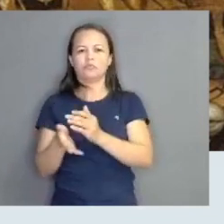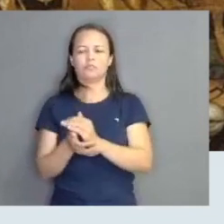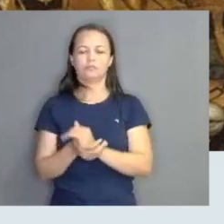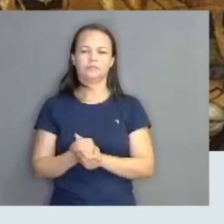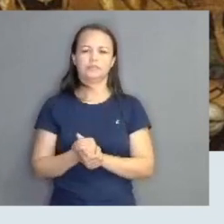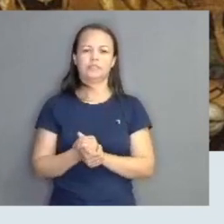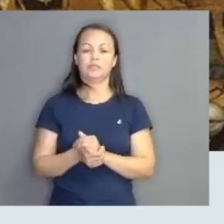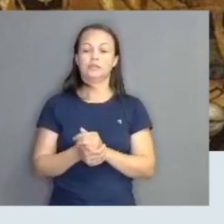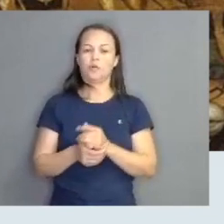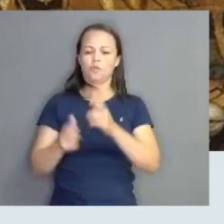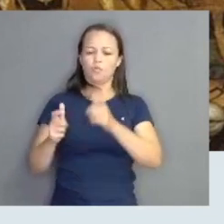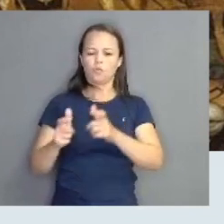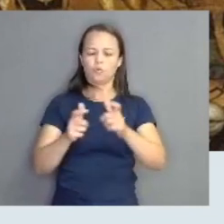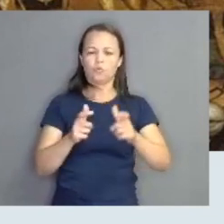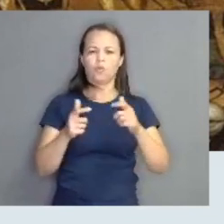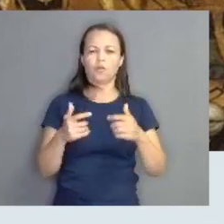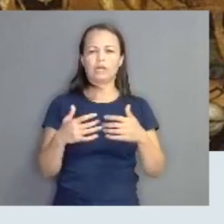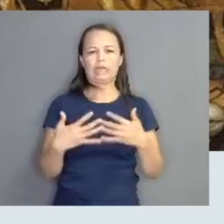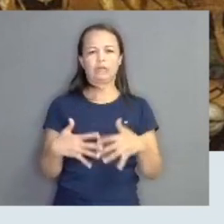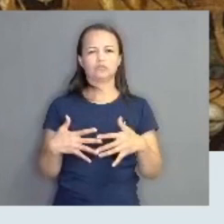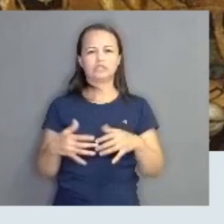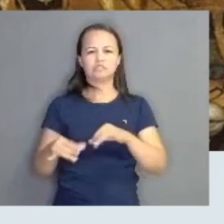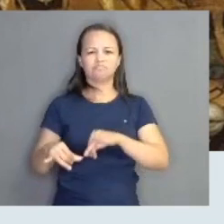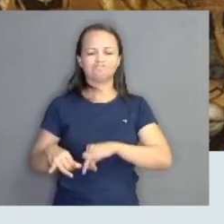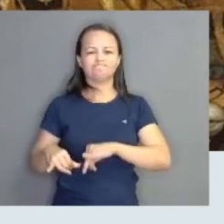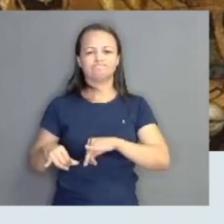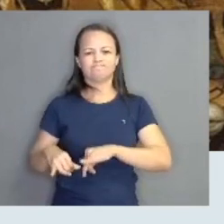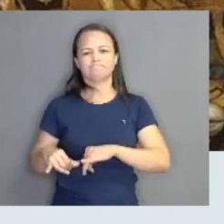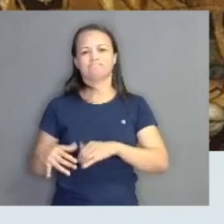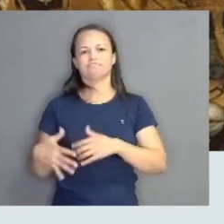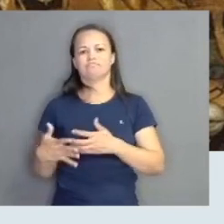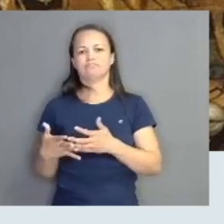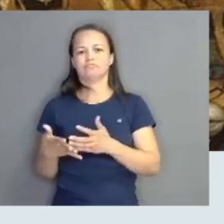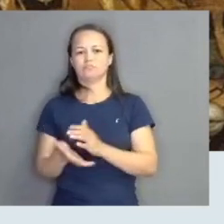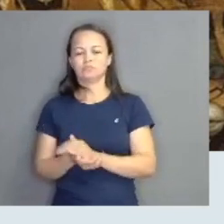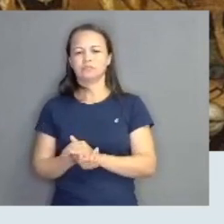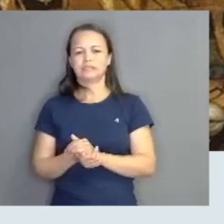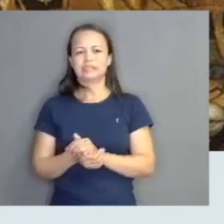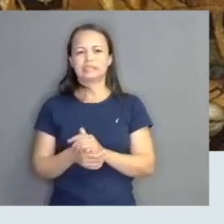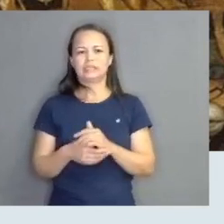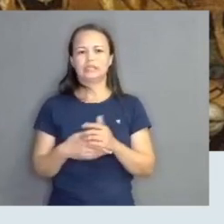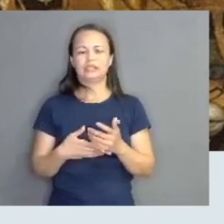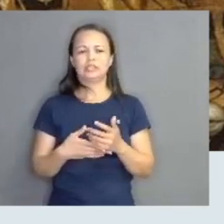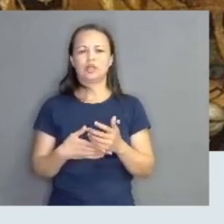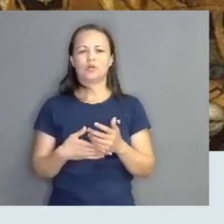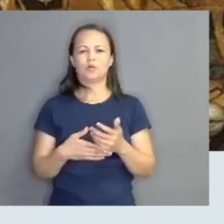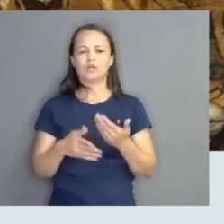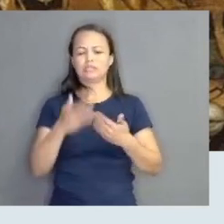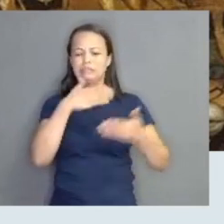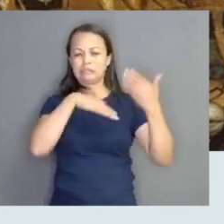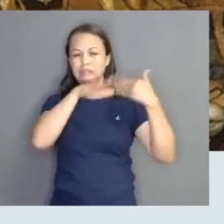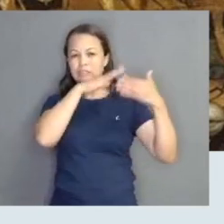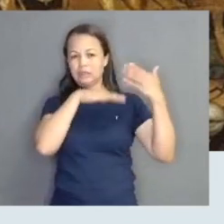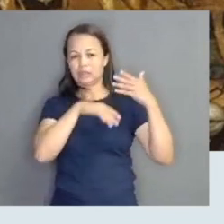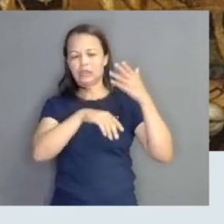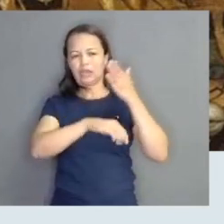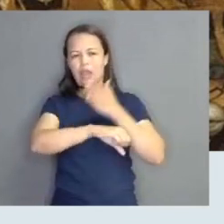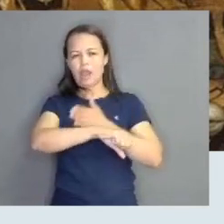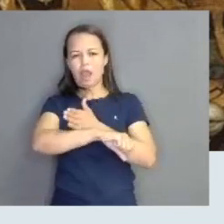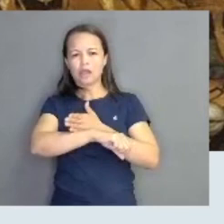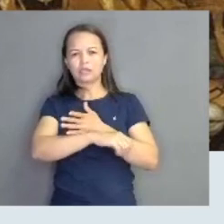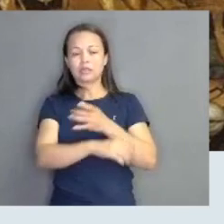um local de caos. E realmente, na Idade Medieval, era povoado o